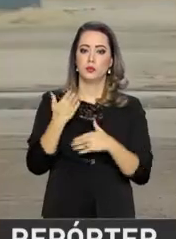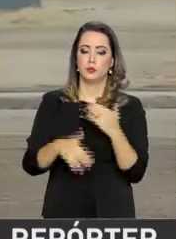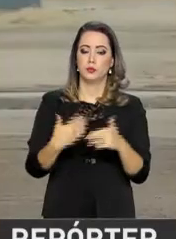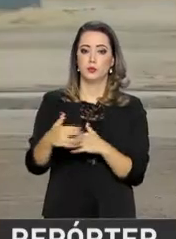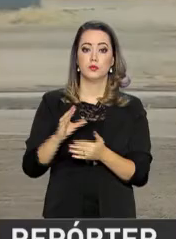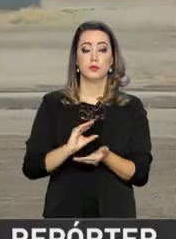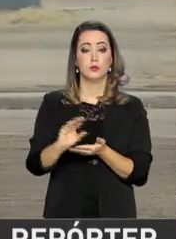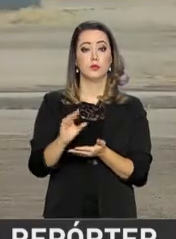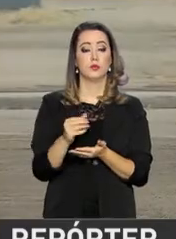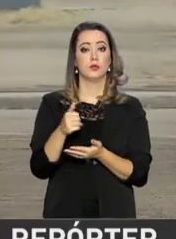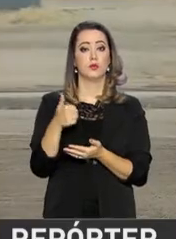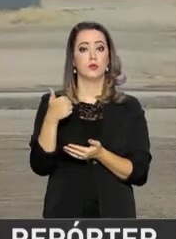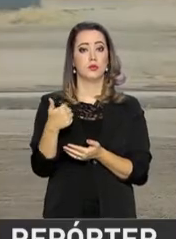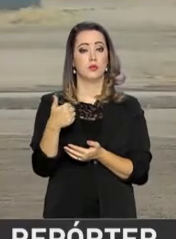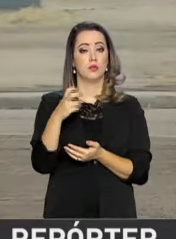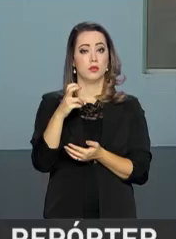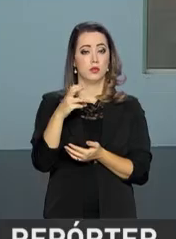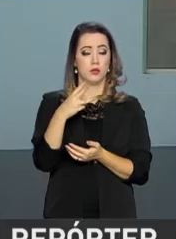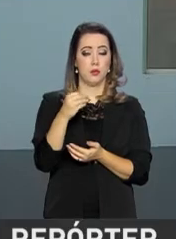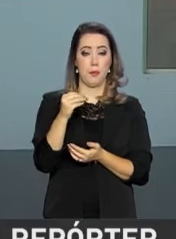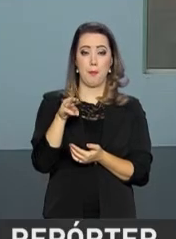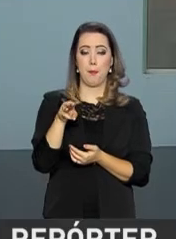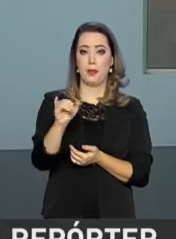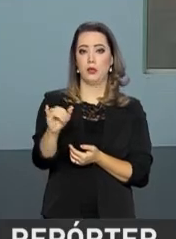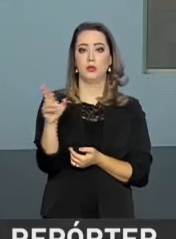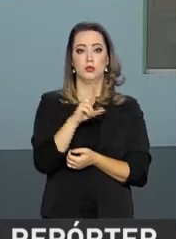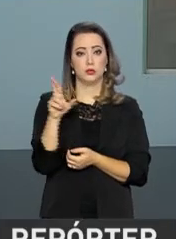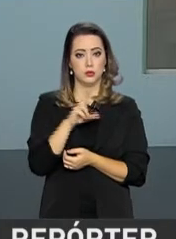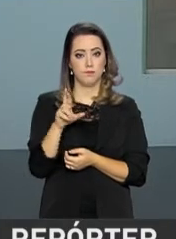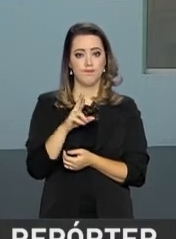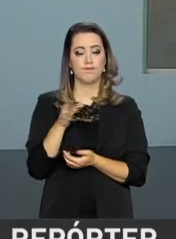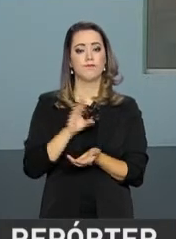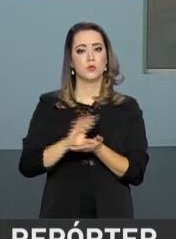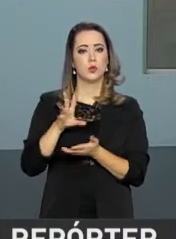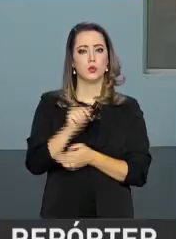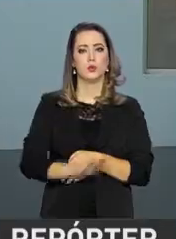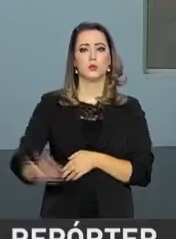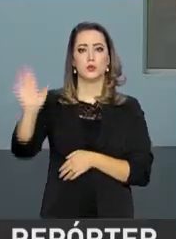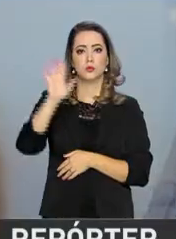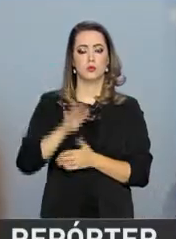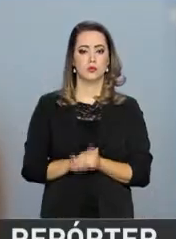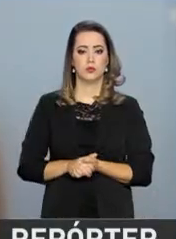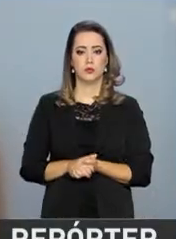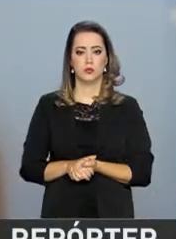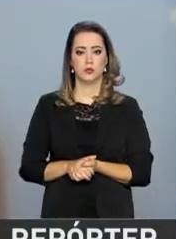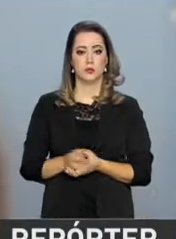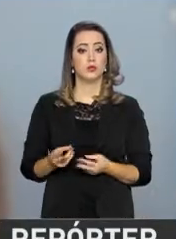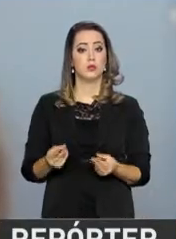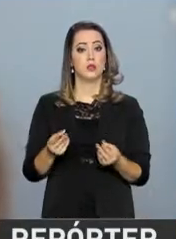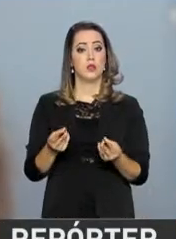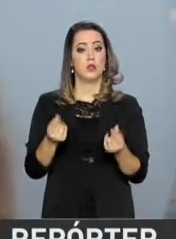serão feitos investimentos de 130 bilhões de reais em todo o país esse investimento